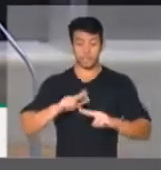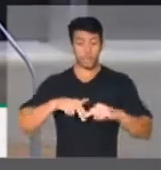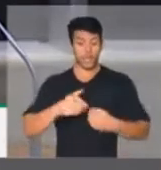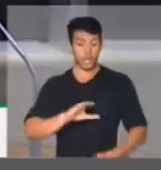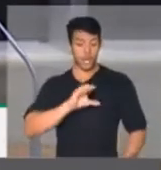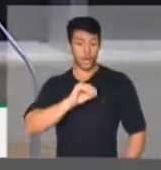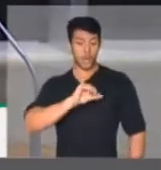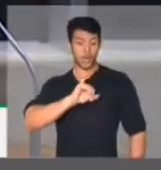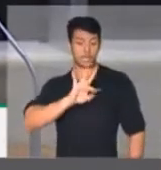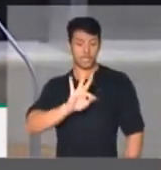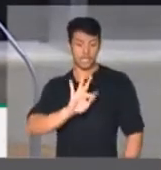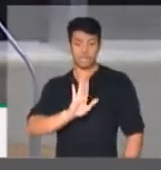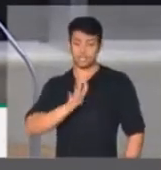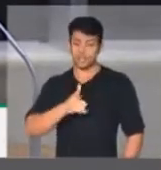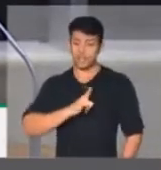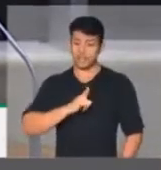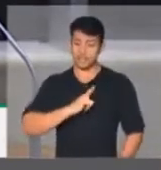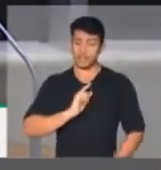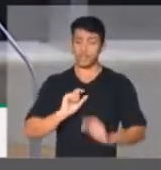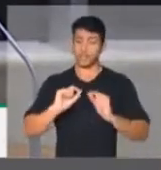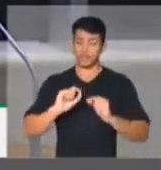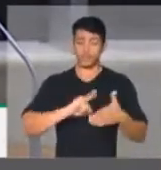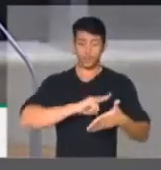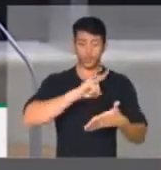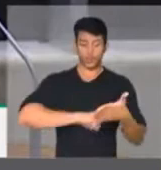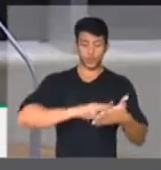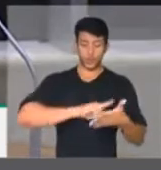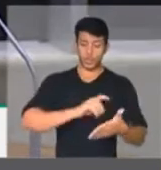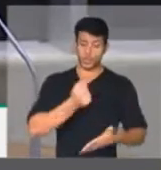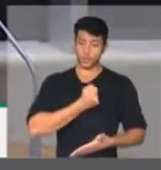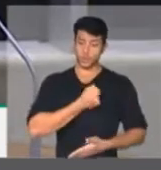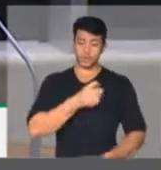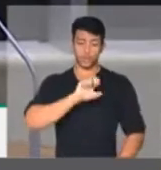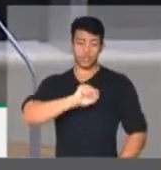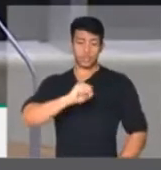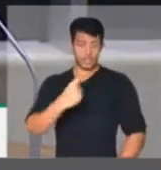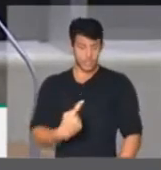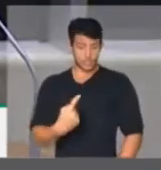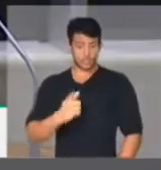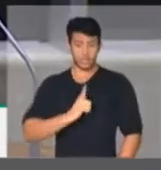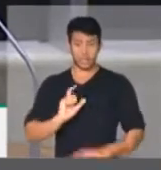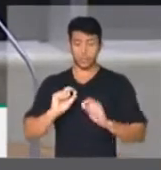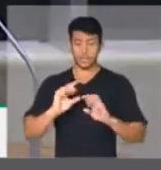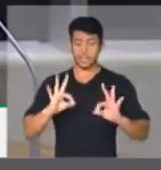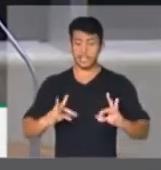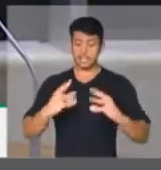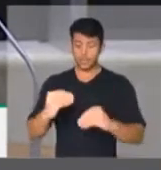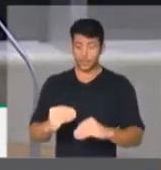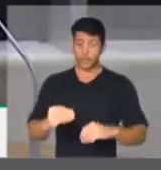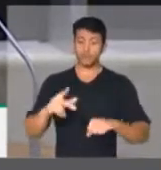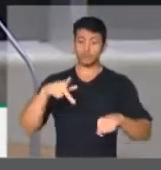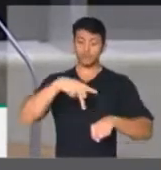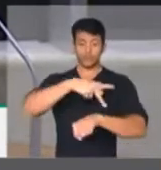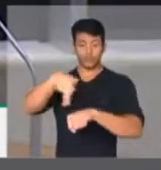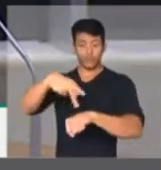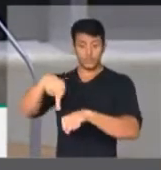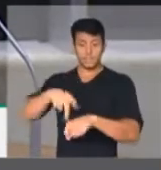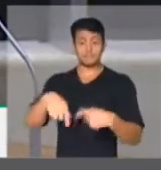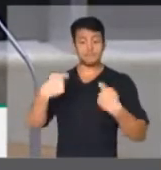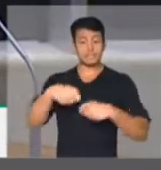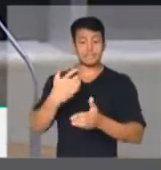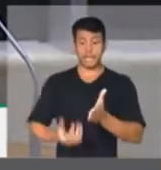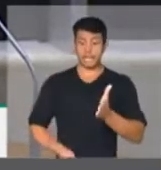OIT, na sua Convenção 81, que estabelece que todo Estado nacional deve criar um